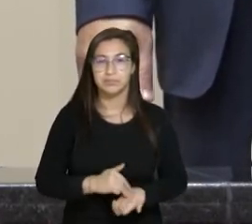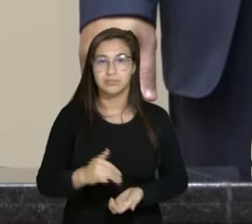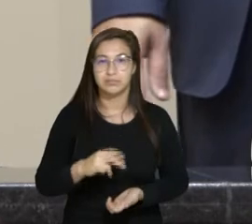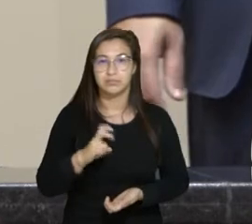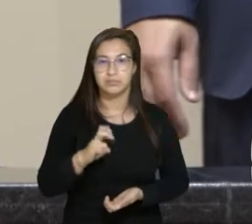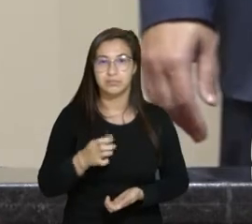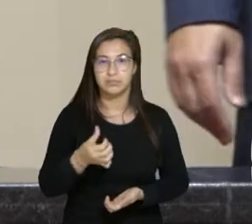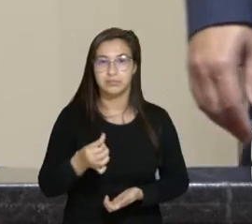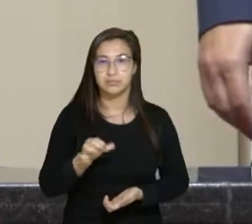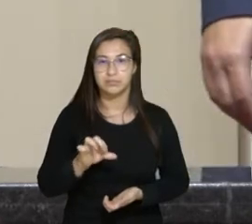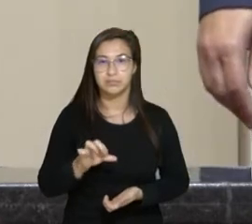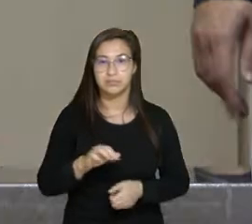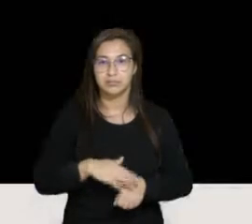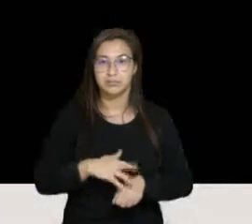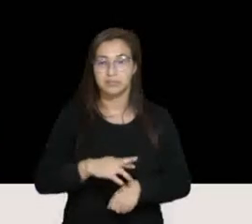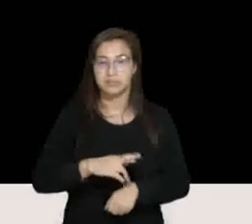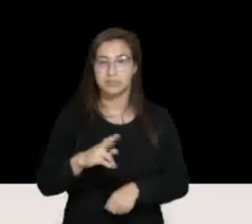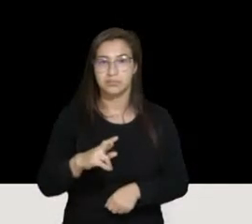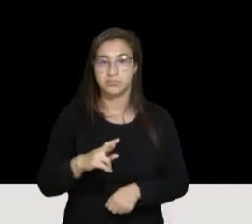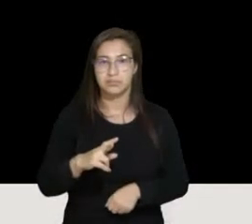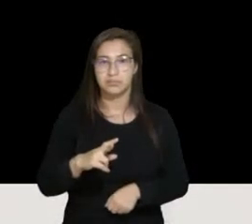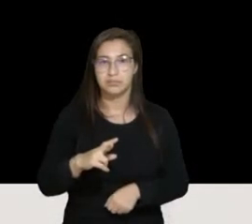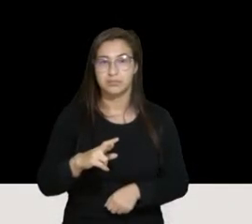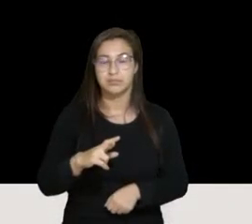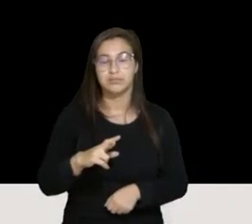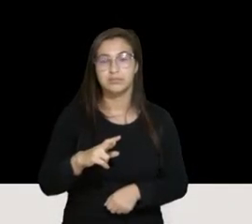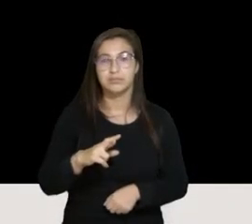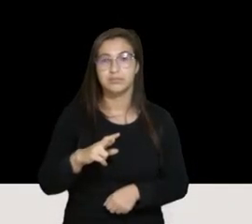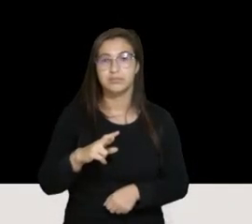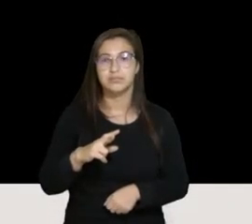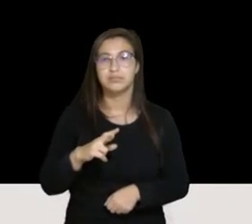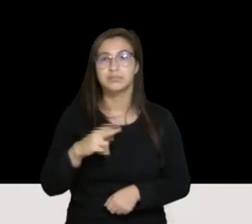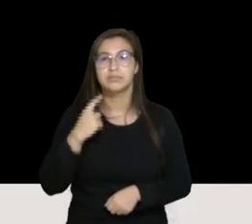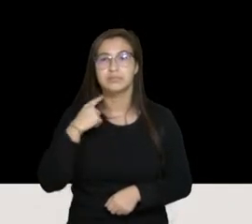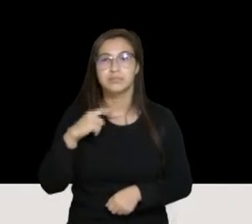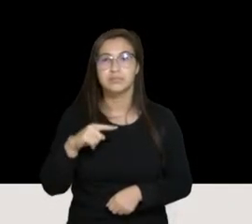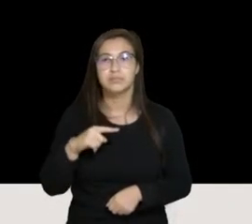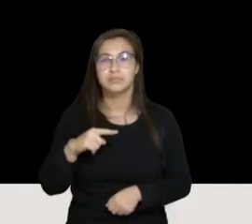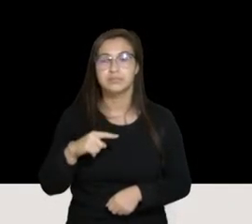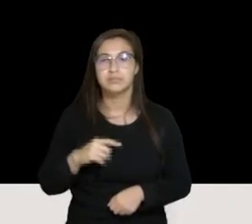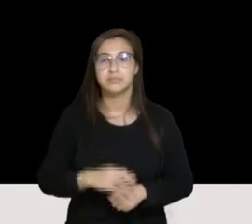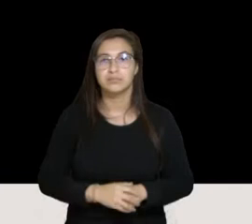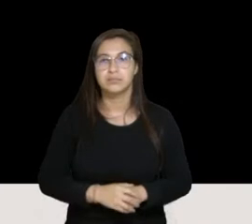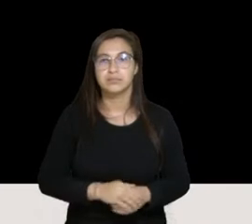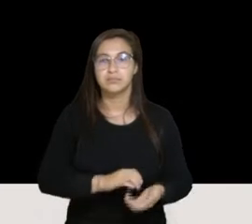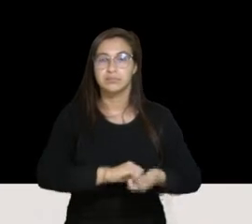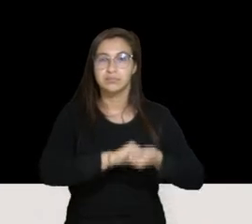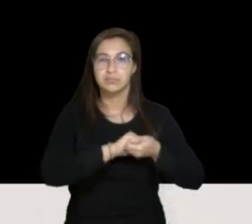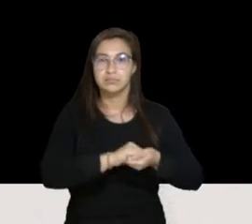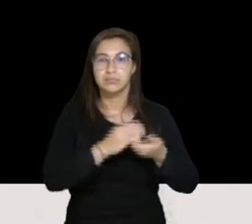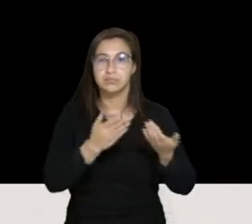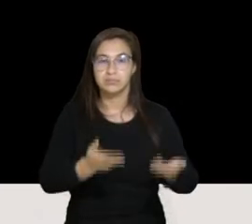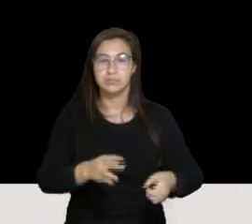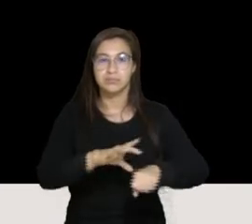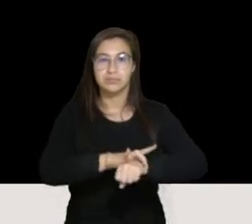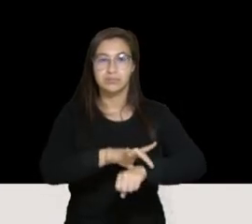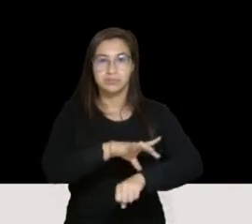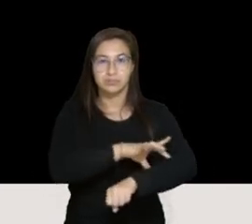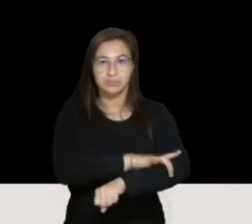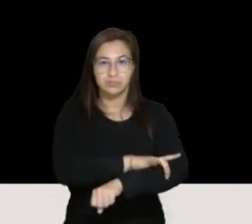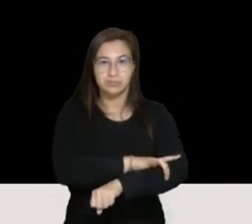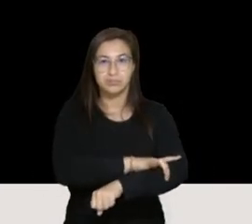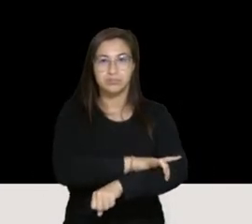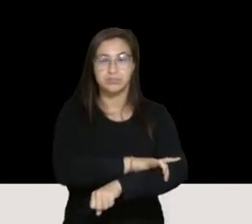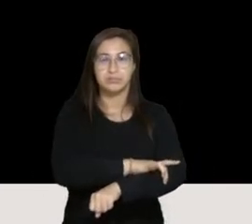crianças e nove autor Deputado Sérgio moro cumprimentando a Igreja Evangélica Assembléia de Deus de Ilhota